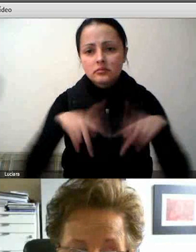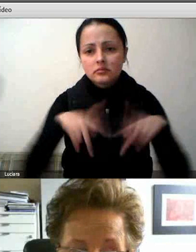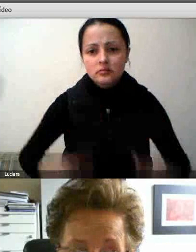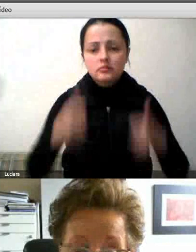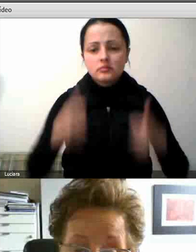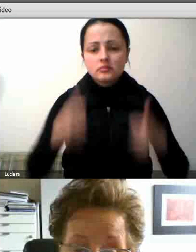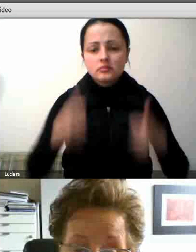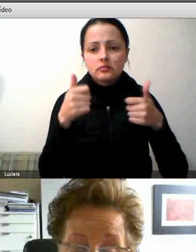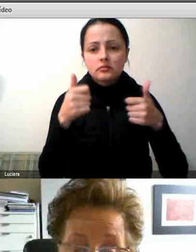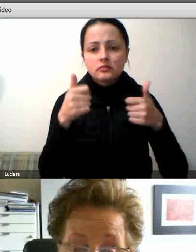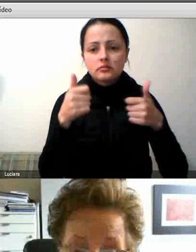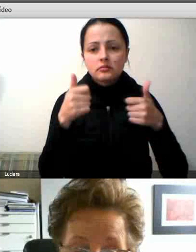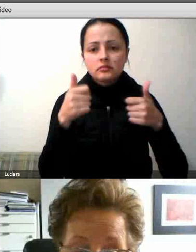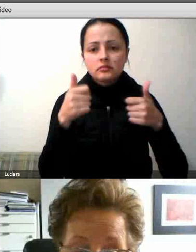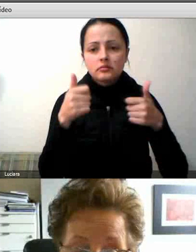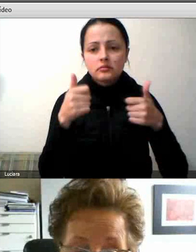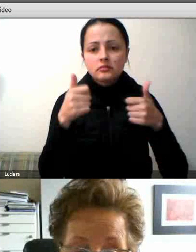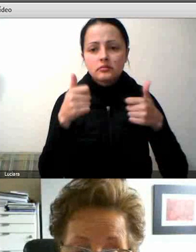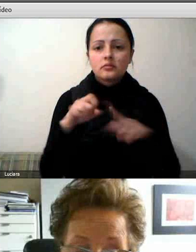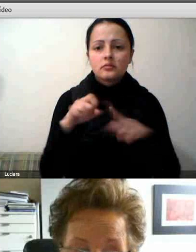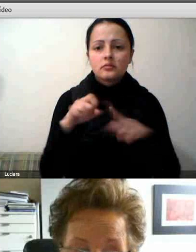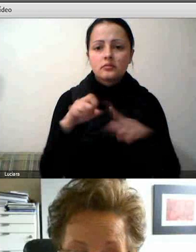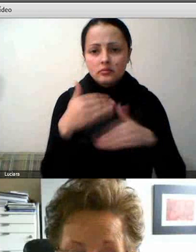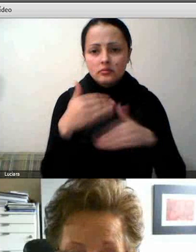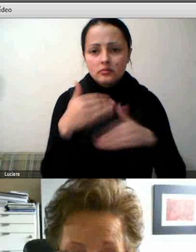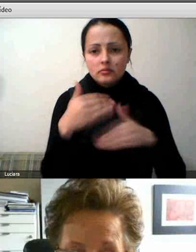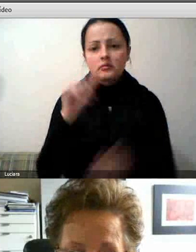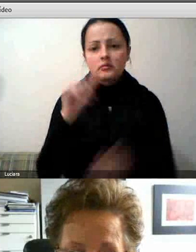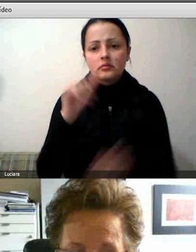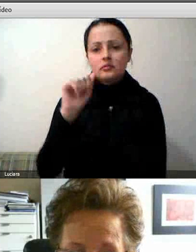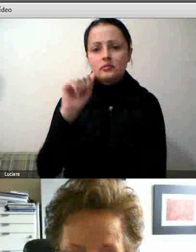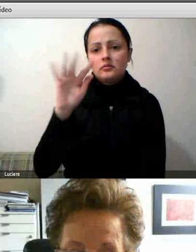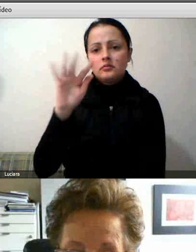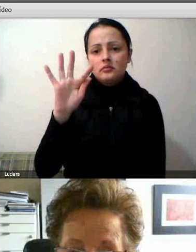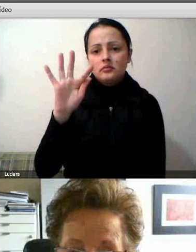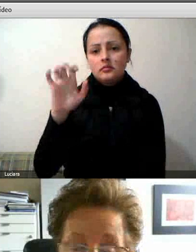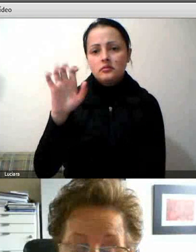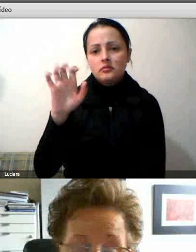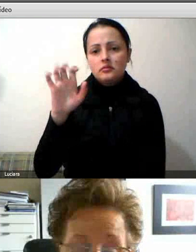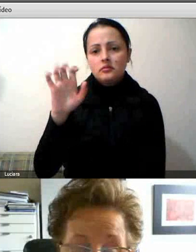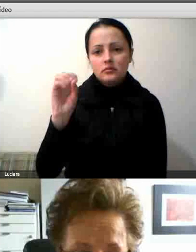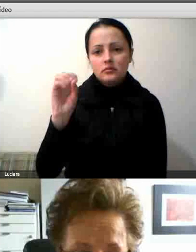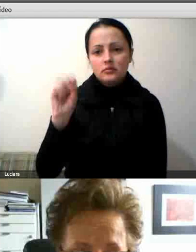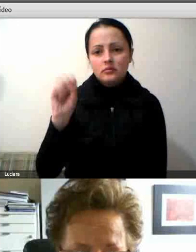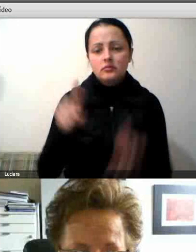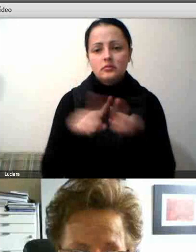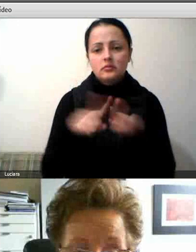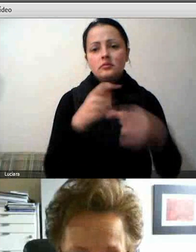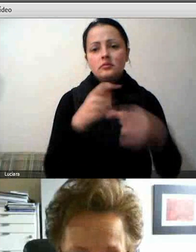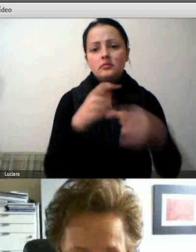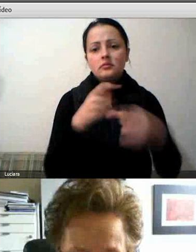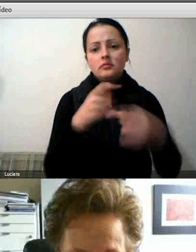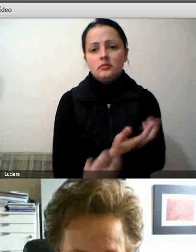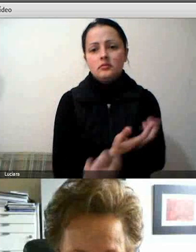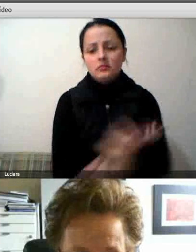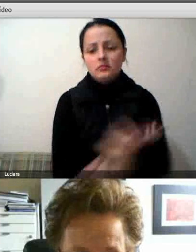Desenvolver o quê? Desenvolver os mecanismos cognitivos, fazer desenvolvimento